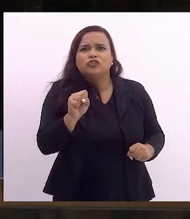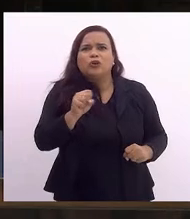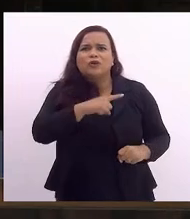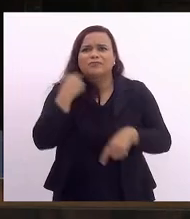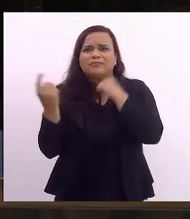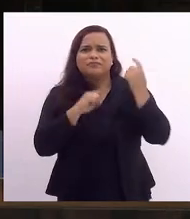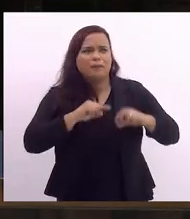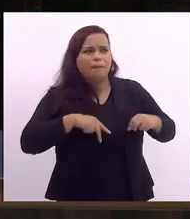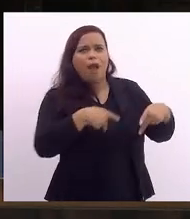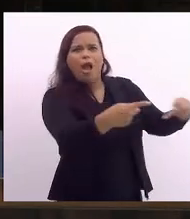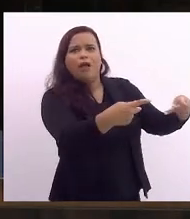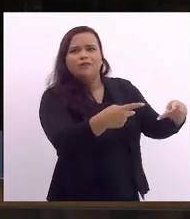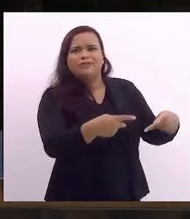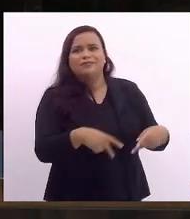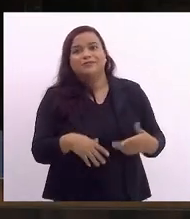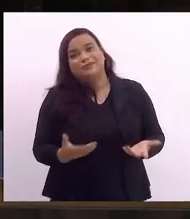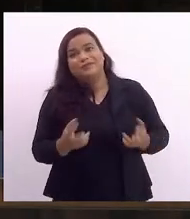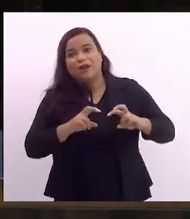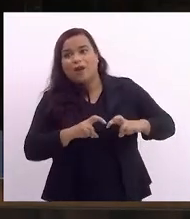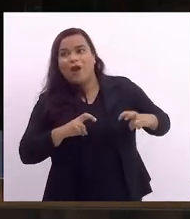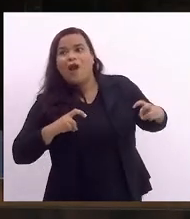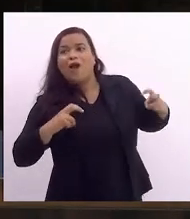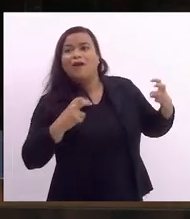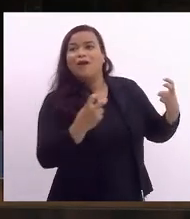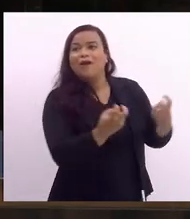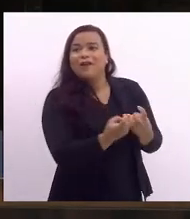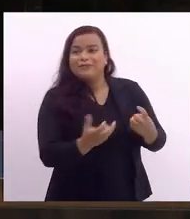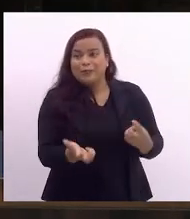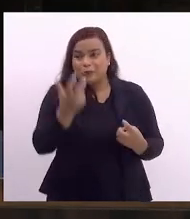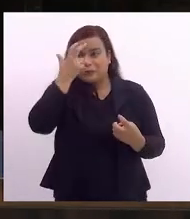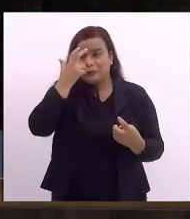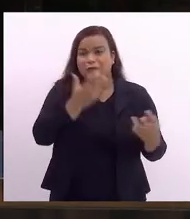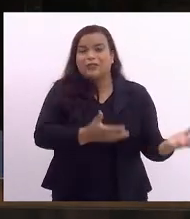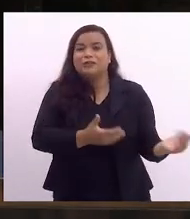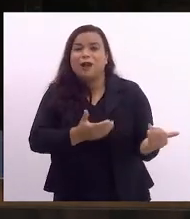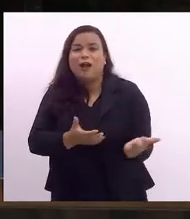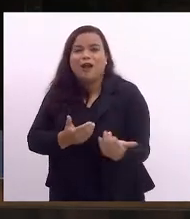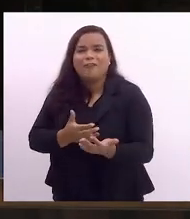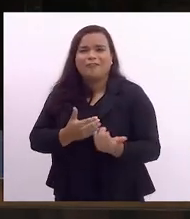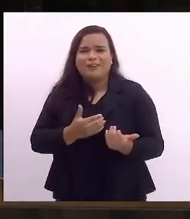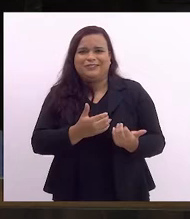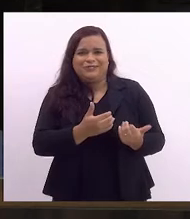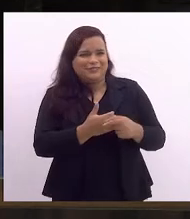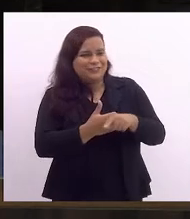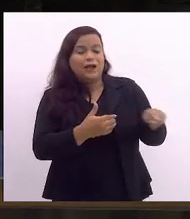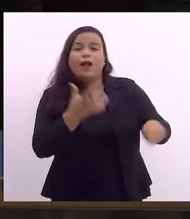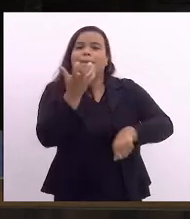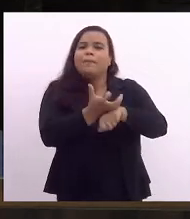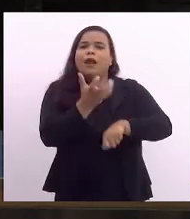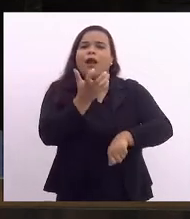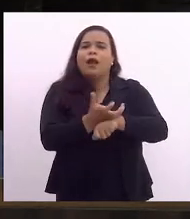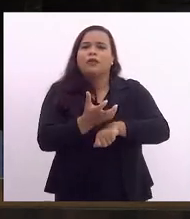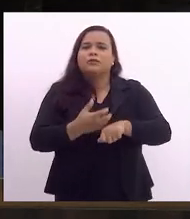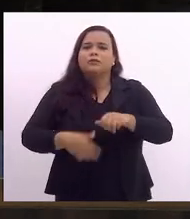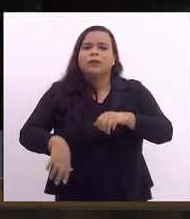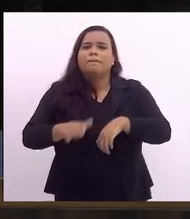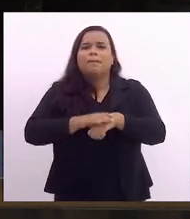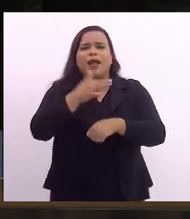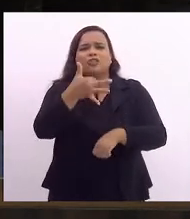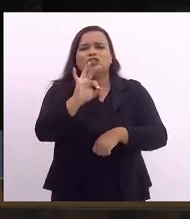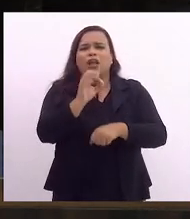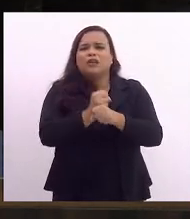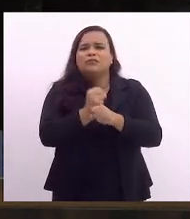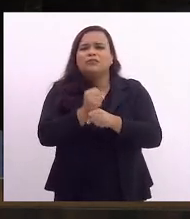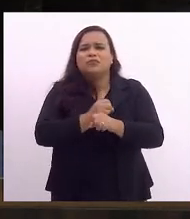mortos, há uma roda cultural, há uma roda de jovens ocupando a praça pública há mais de 10 anos